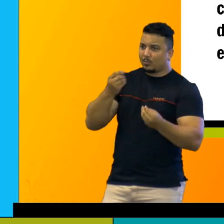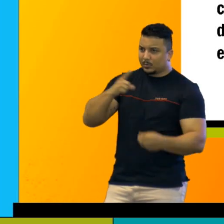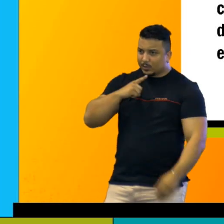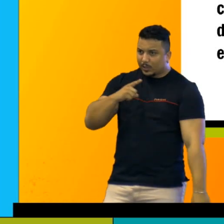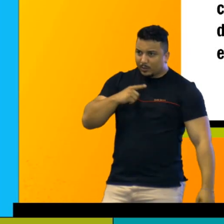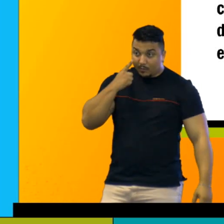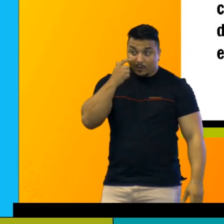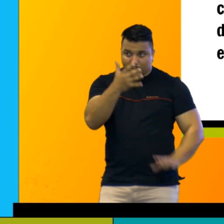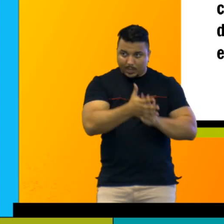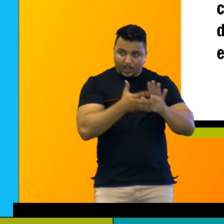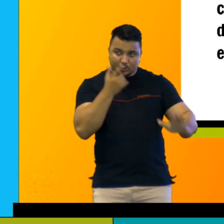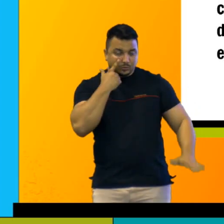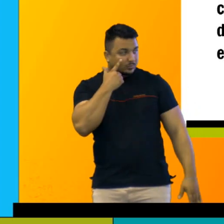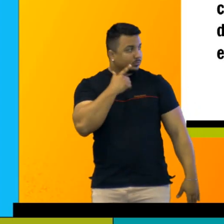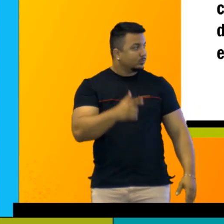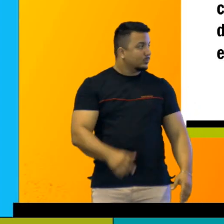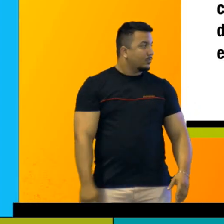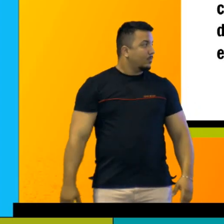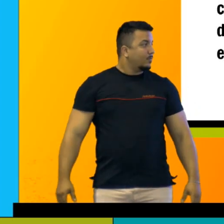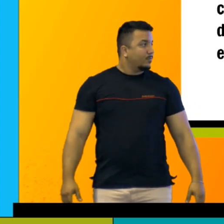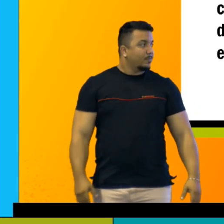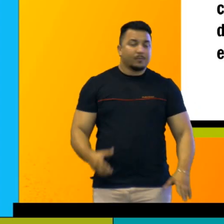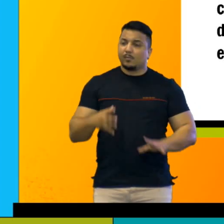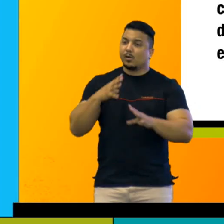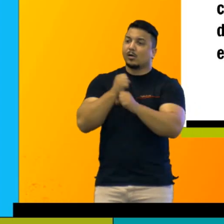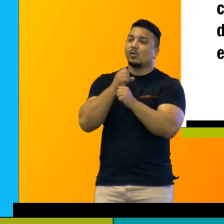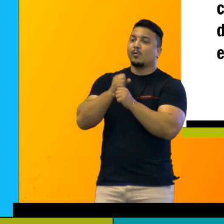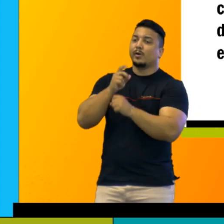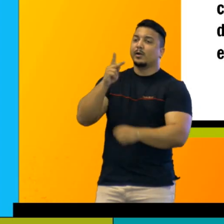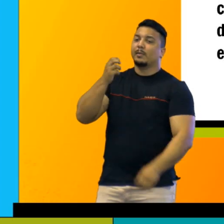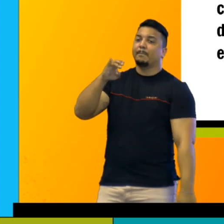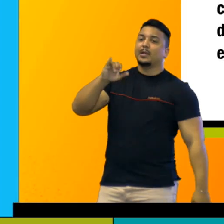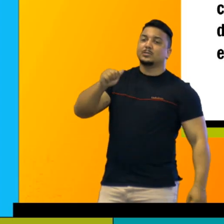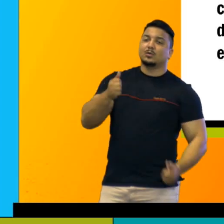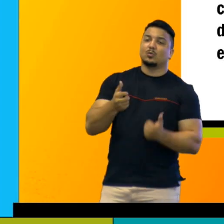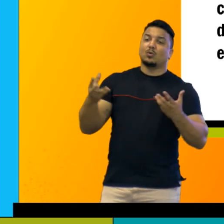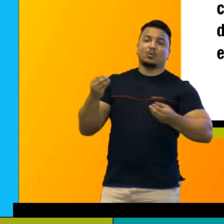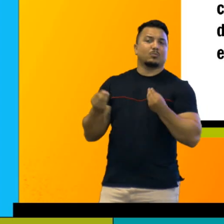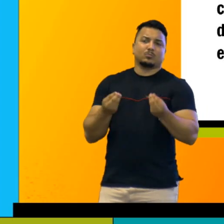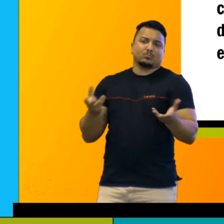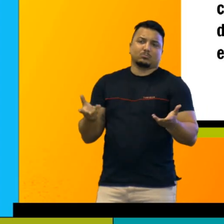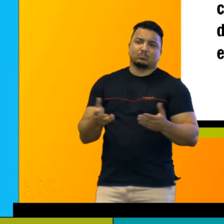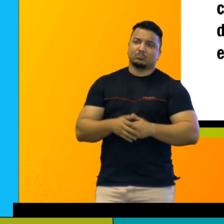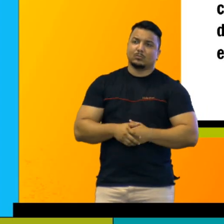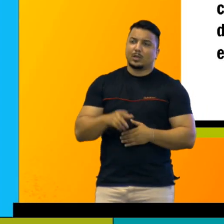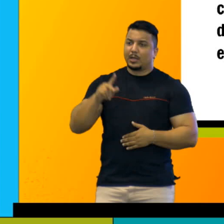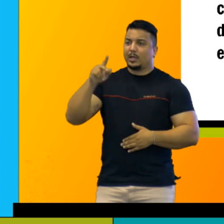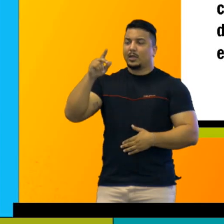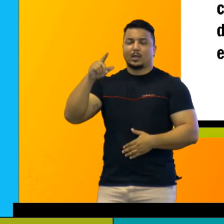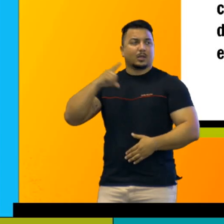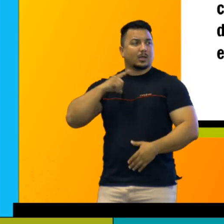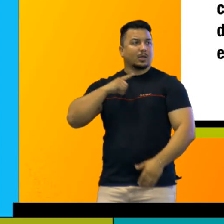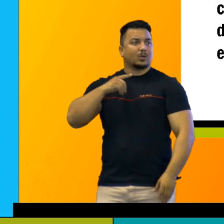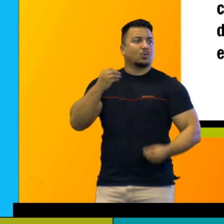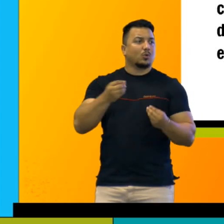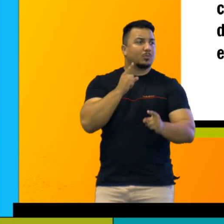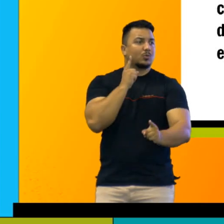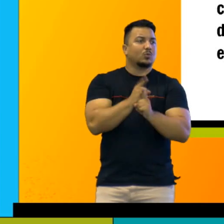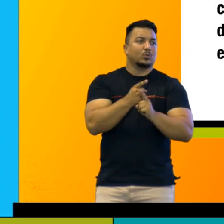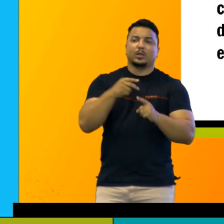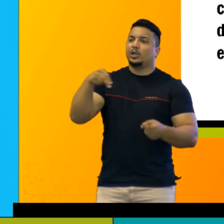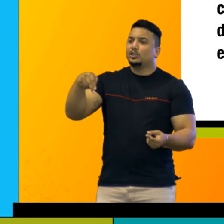Volta para o texto para tu ver. Ele disse como é que calculava o número total de hemácias. Como é que calculava o N. Como é que calcula o